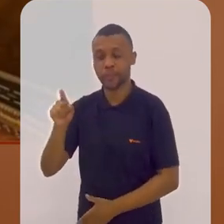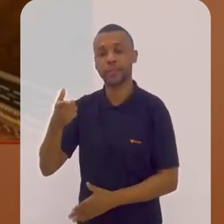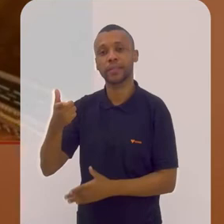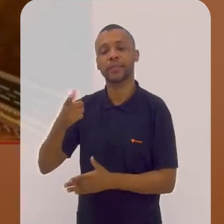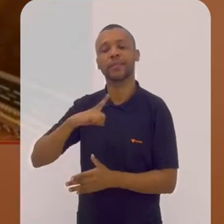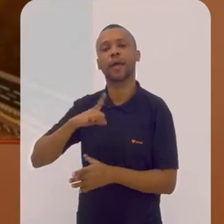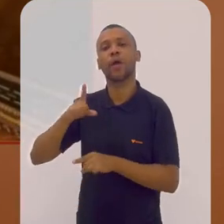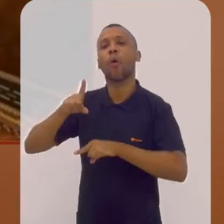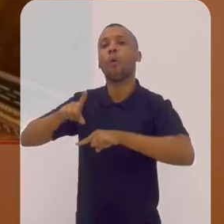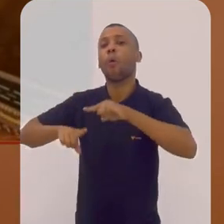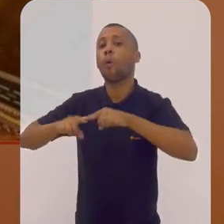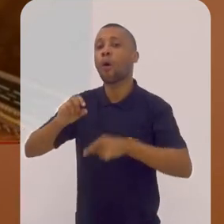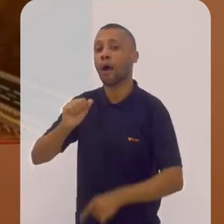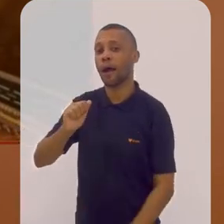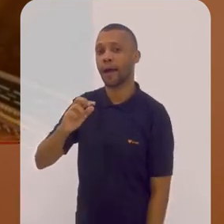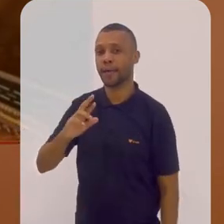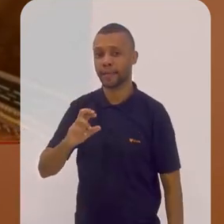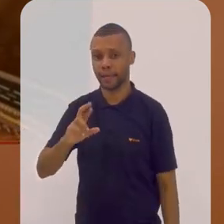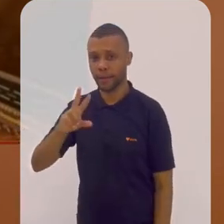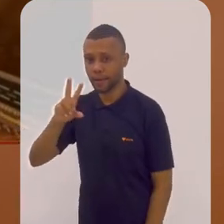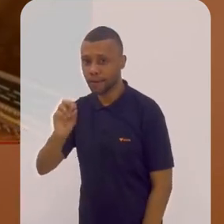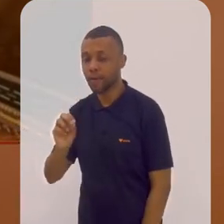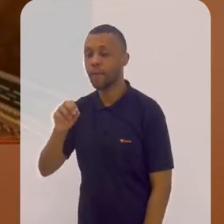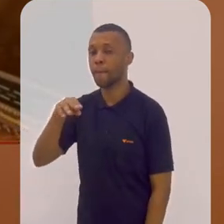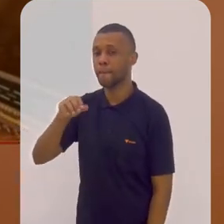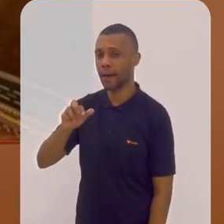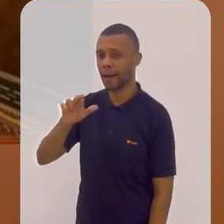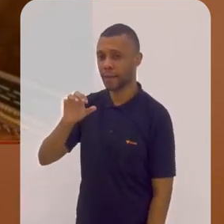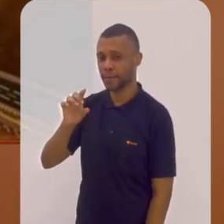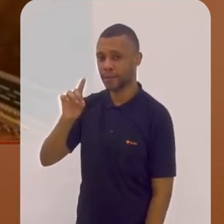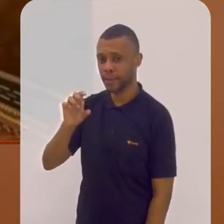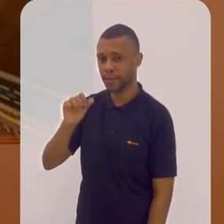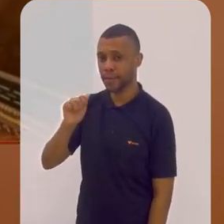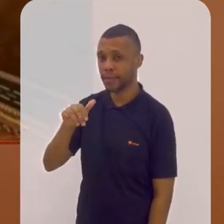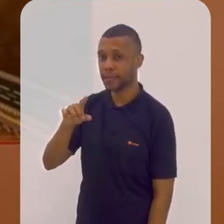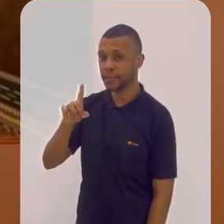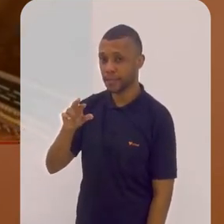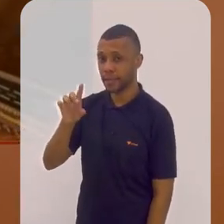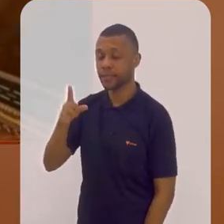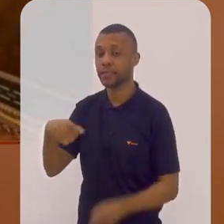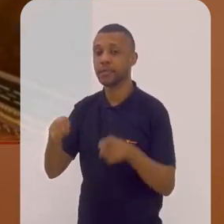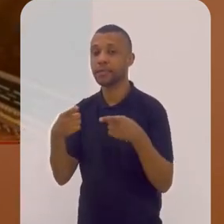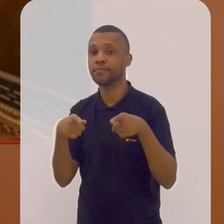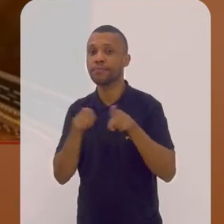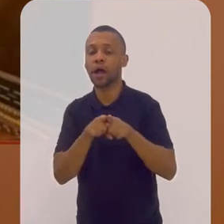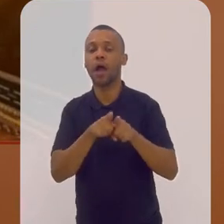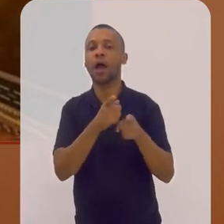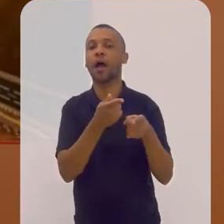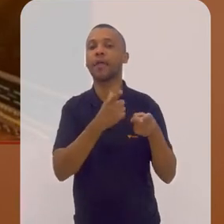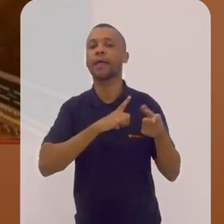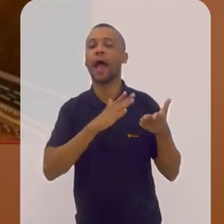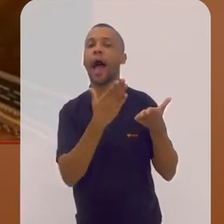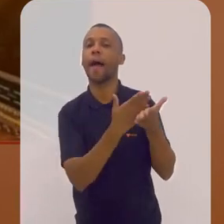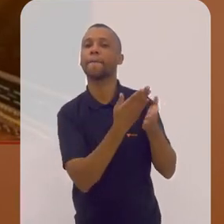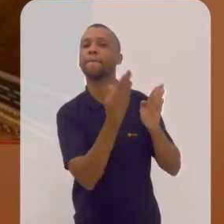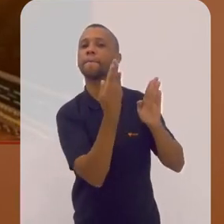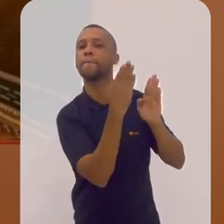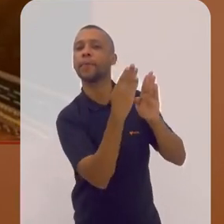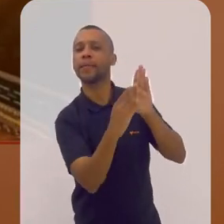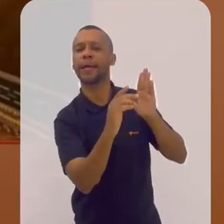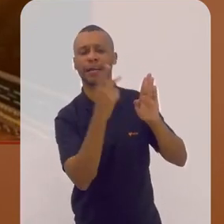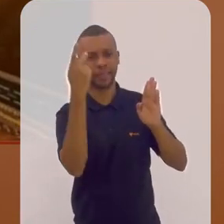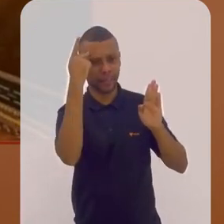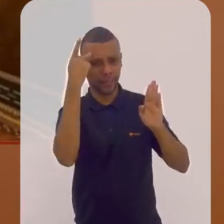o um acervo Mário de Andrade, e também com o Centro Cultural São Paulo, onde tem a Biblioteca Unida Alvarenga,